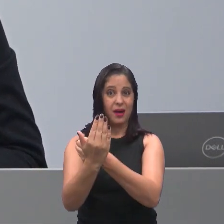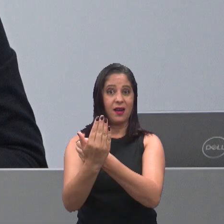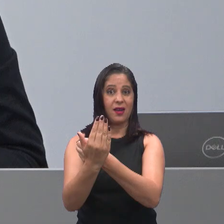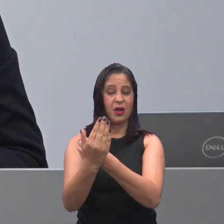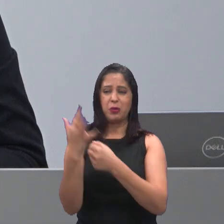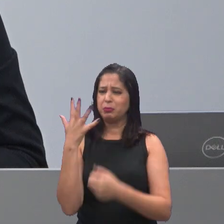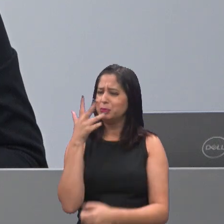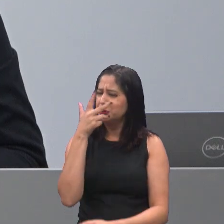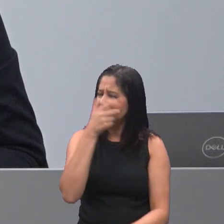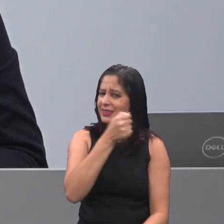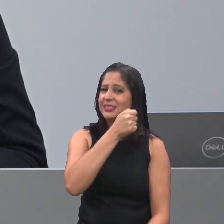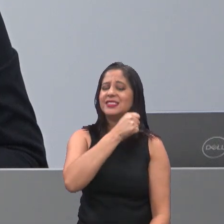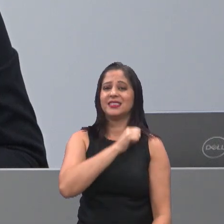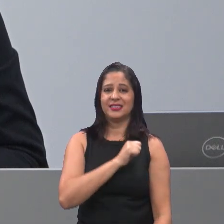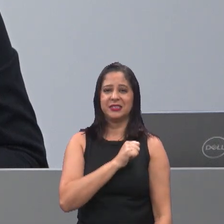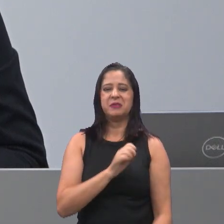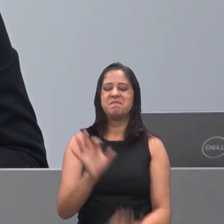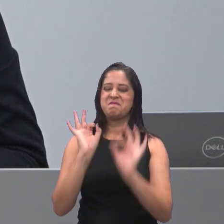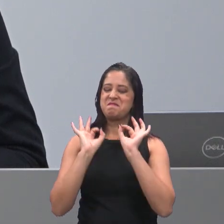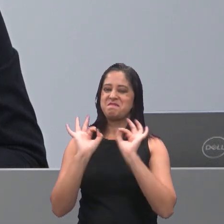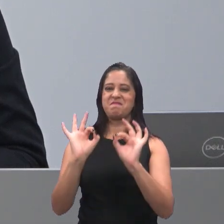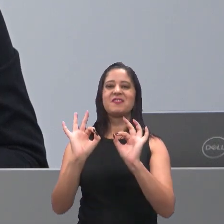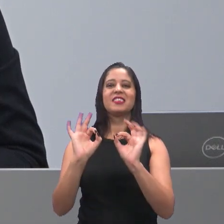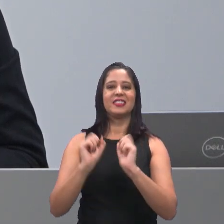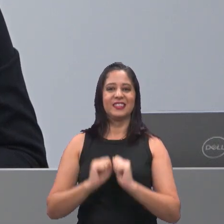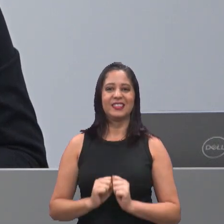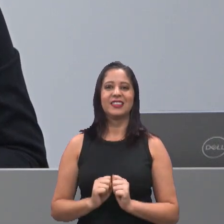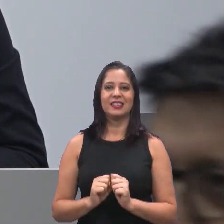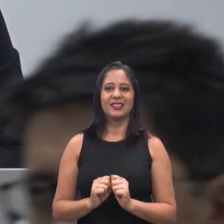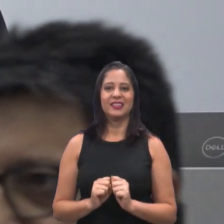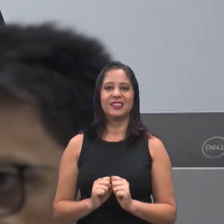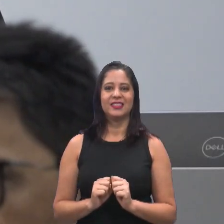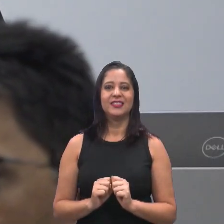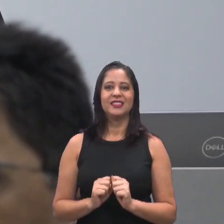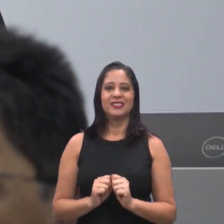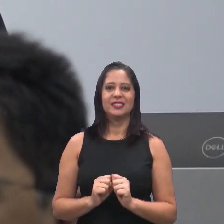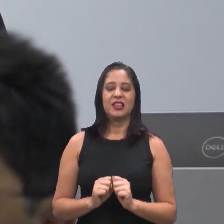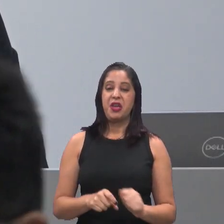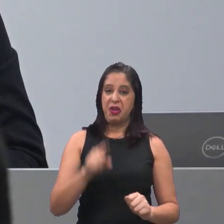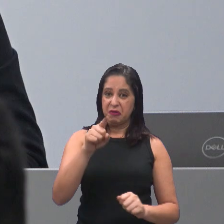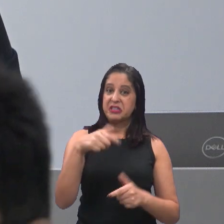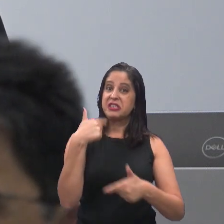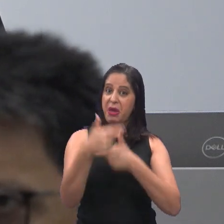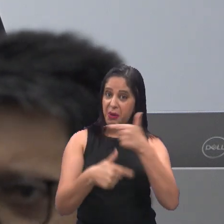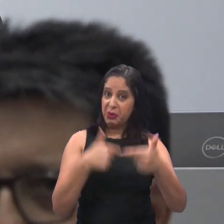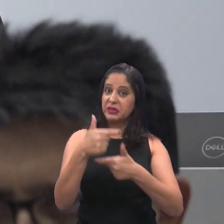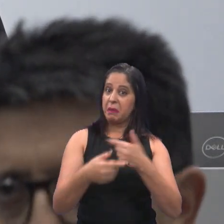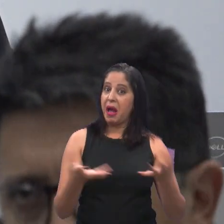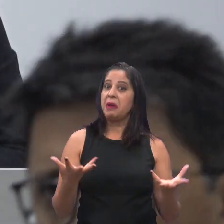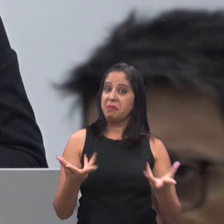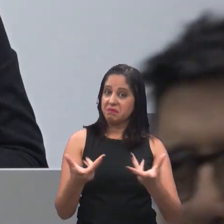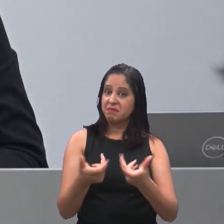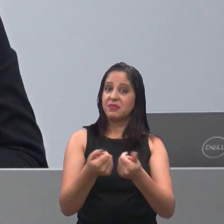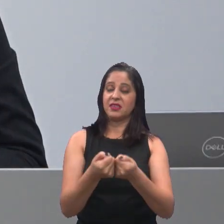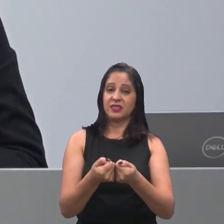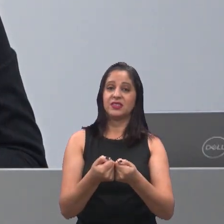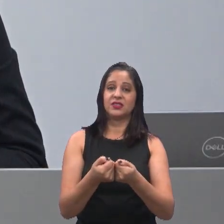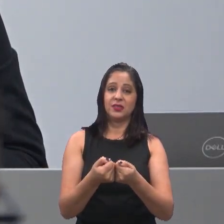lindo, bacana, né? Que o senhor tem feito um grande trabalho lá,